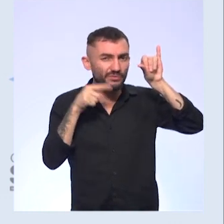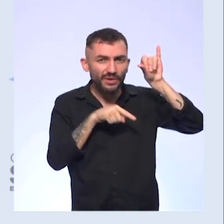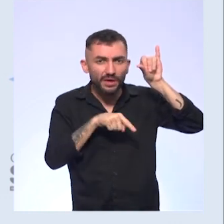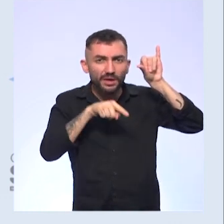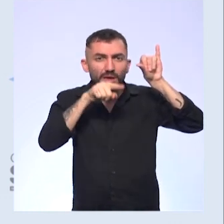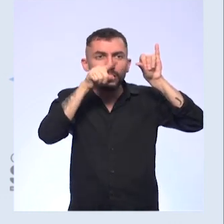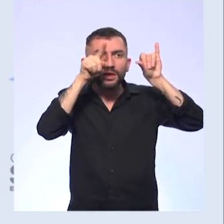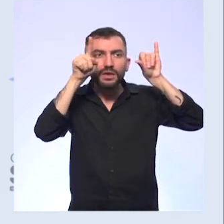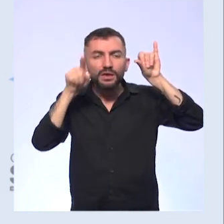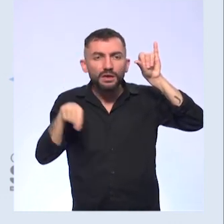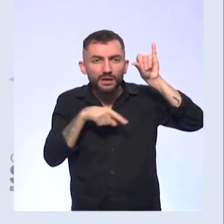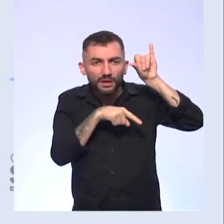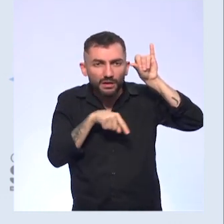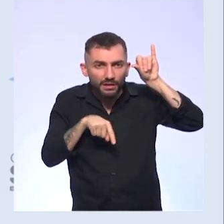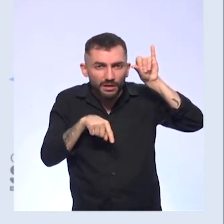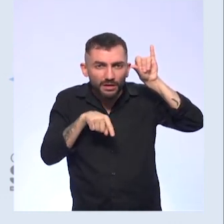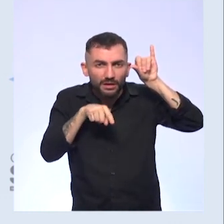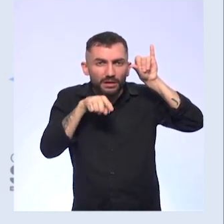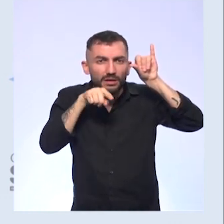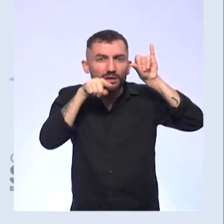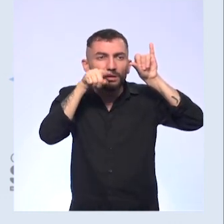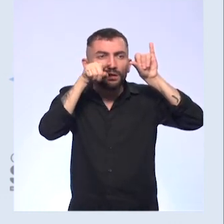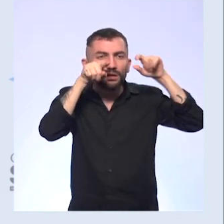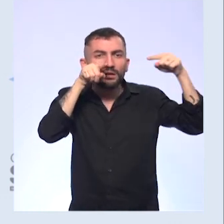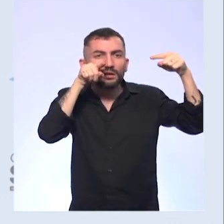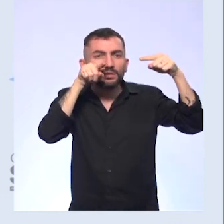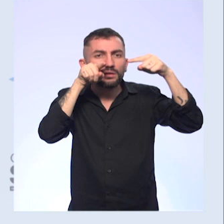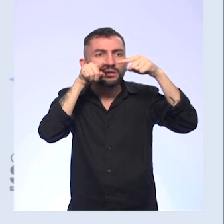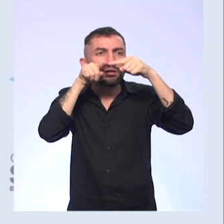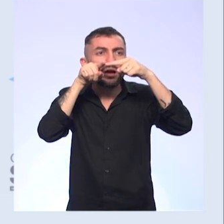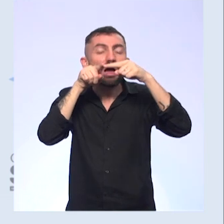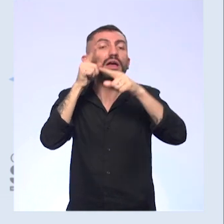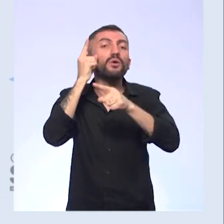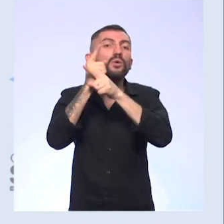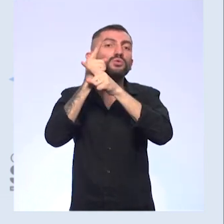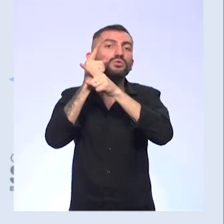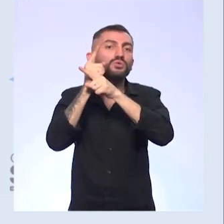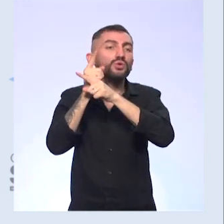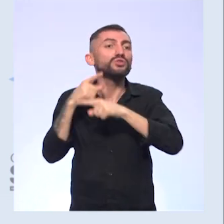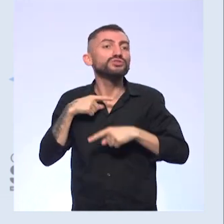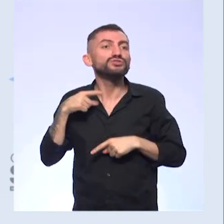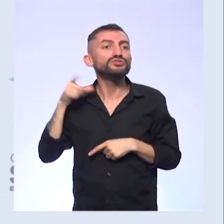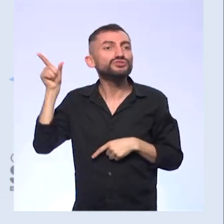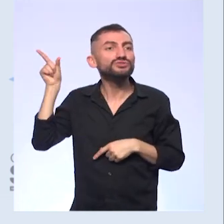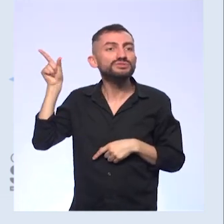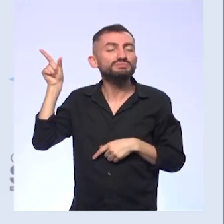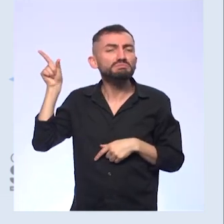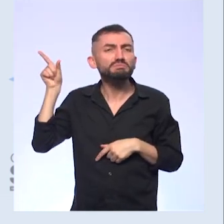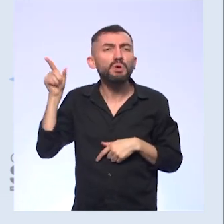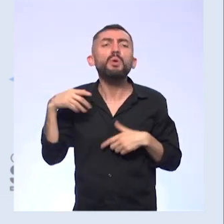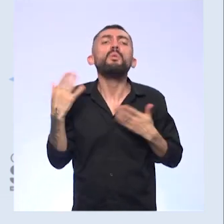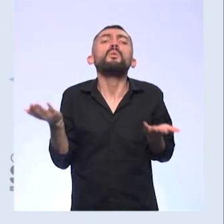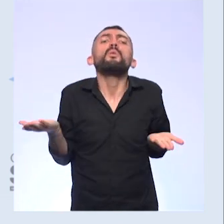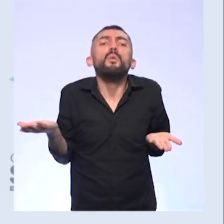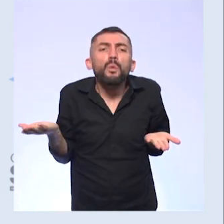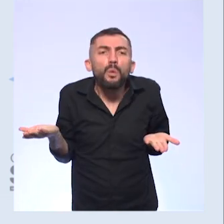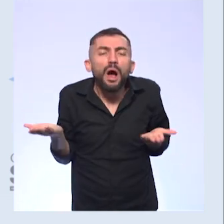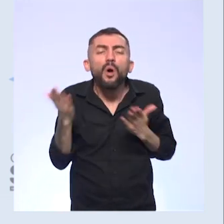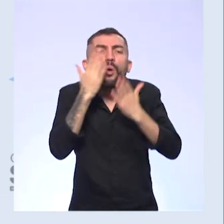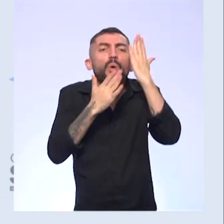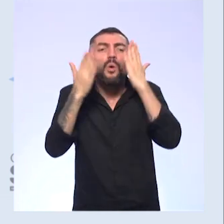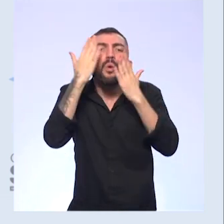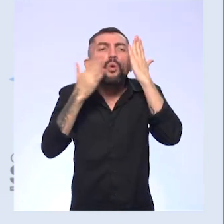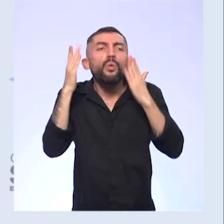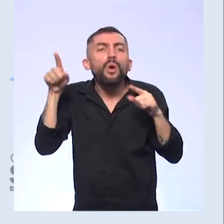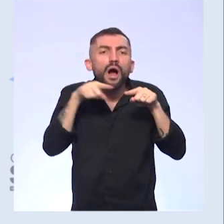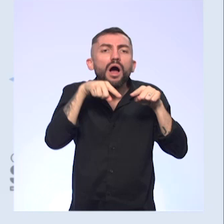caras representam de uma hora perturbando Então vamos lá ó subir Opa encontrei um filtro solar esse filtro solar